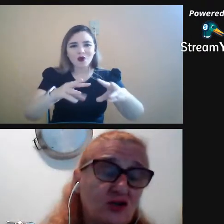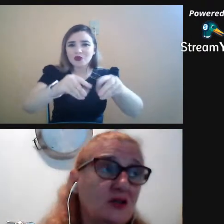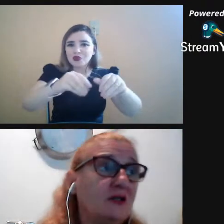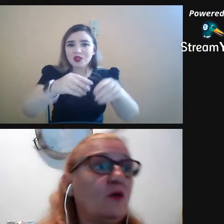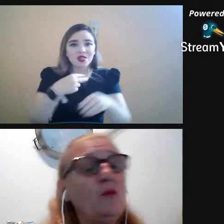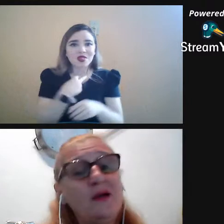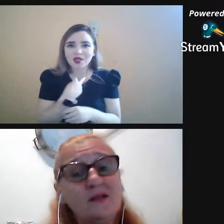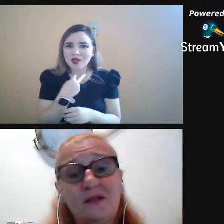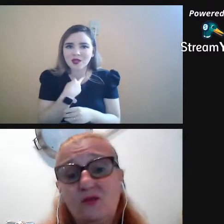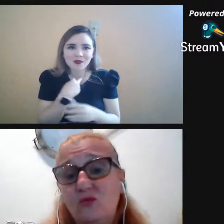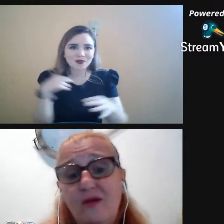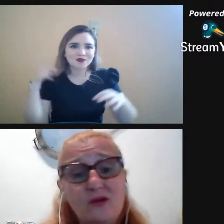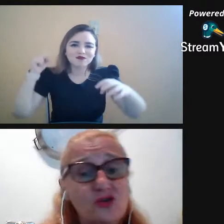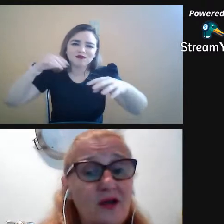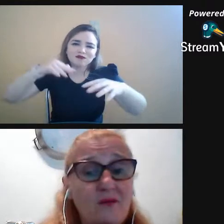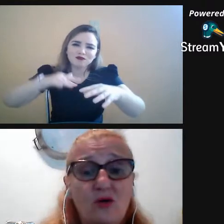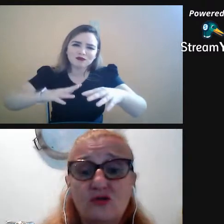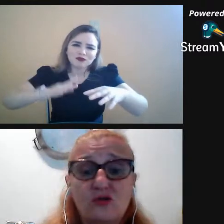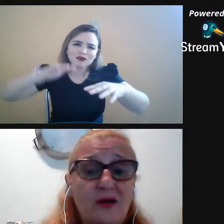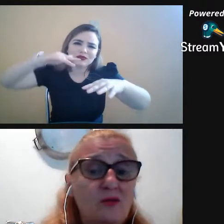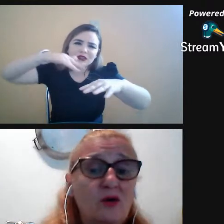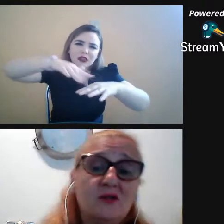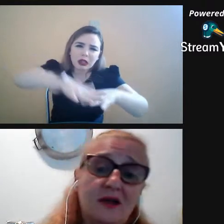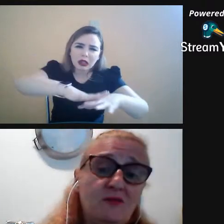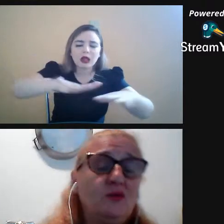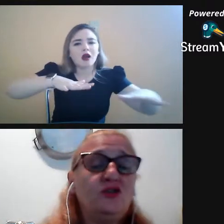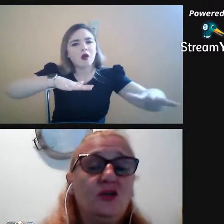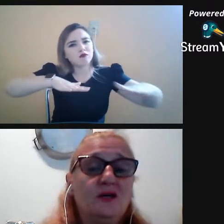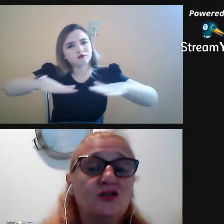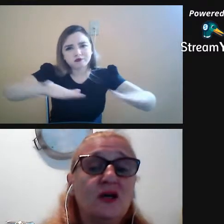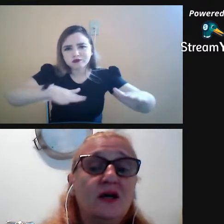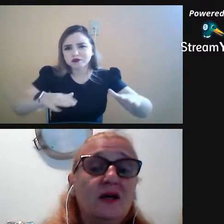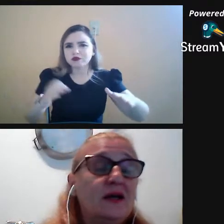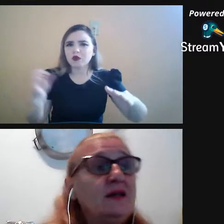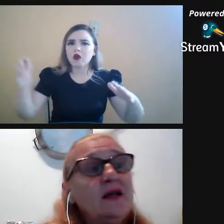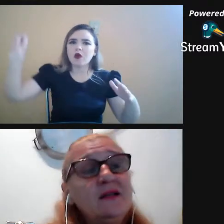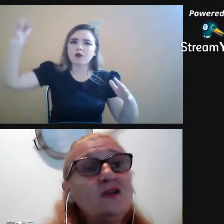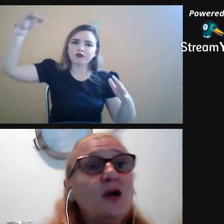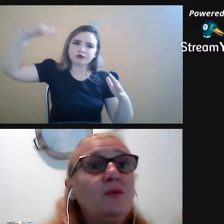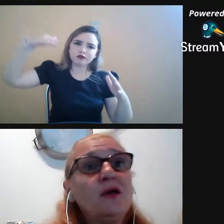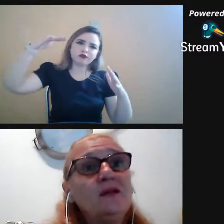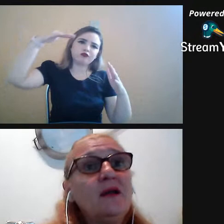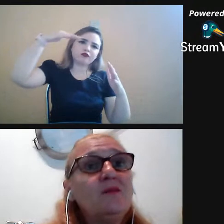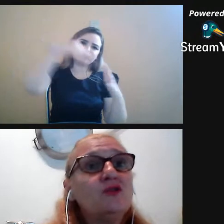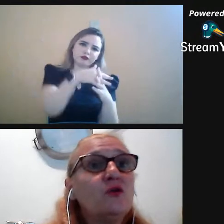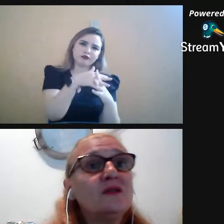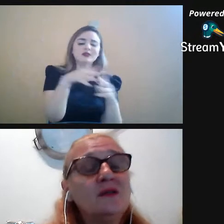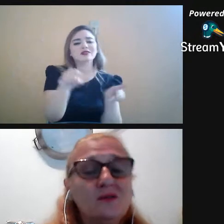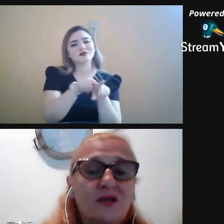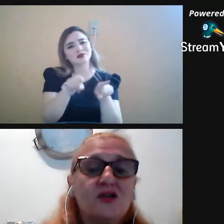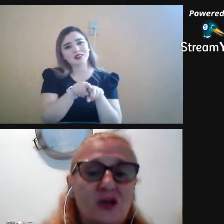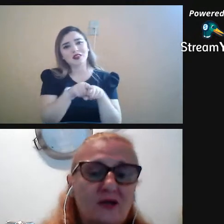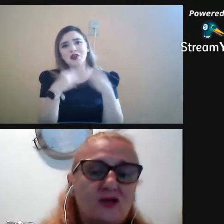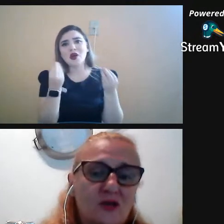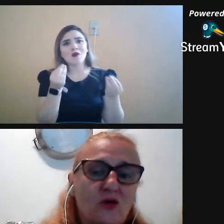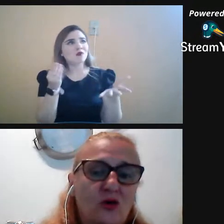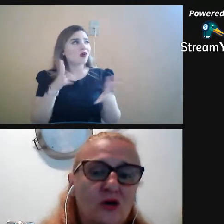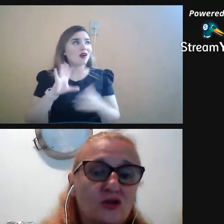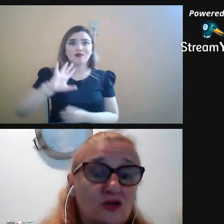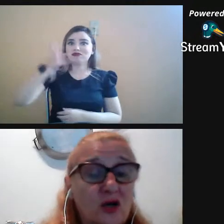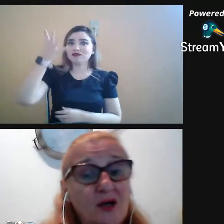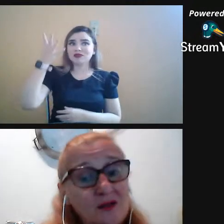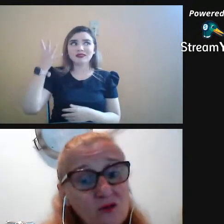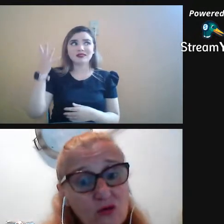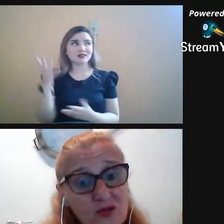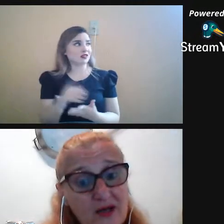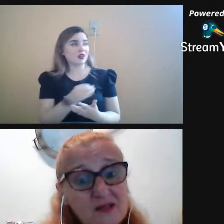ser invadidas, começa a ter vários terremotos, maremotos, aí por em diante. E aí ninguém entende, por que, que de repente começam tantas tragédias